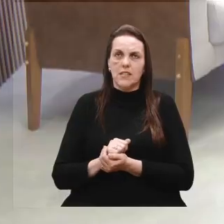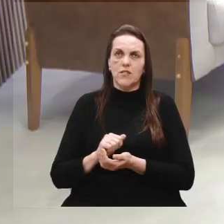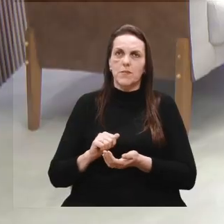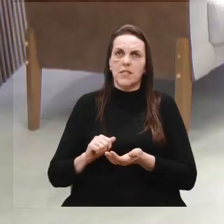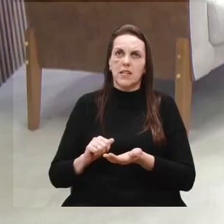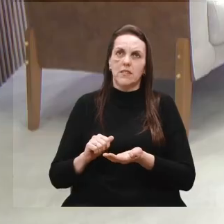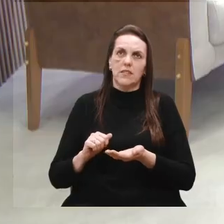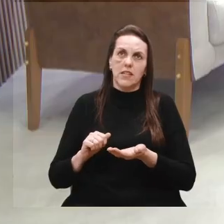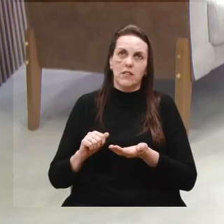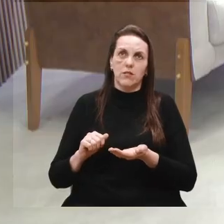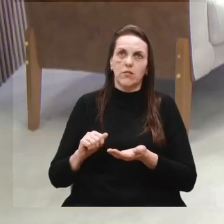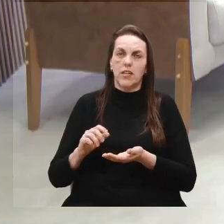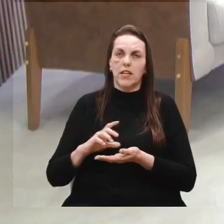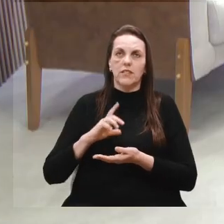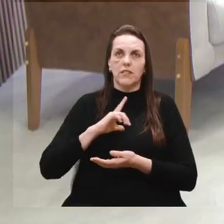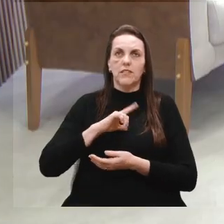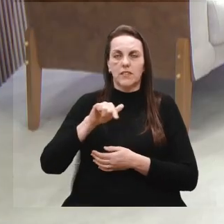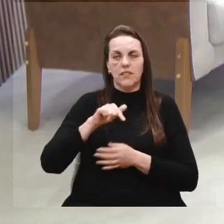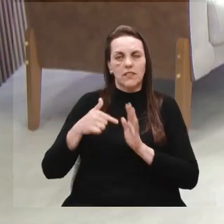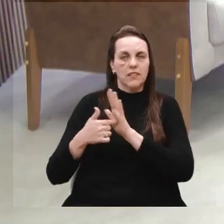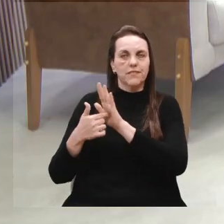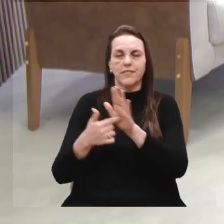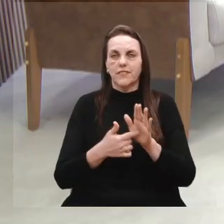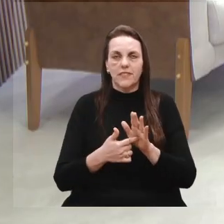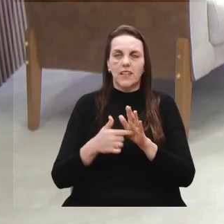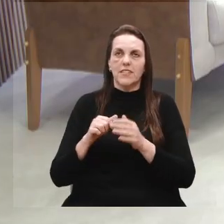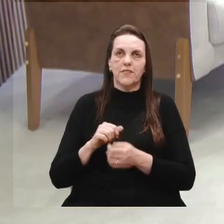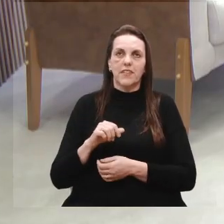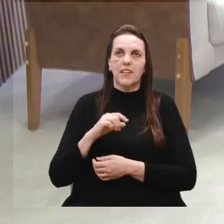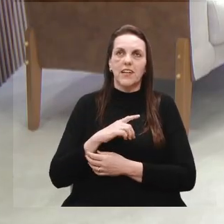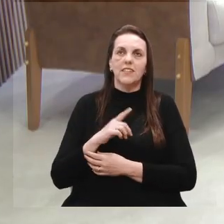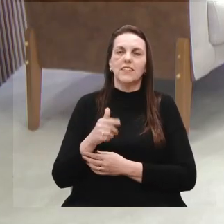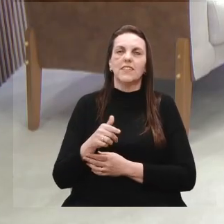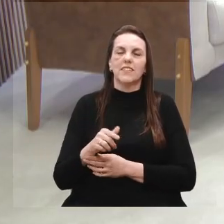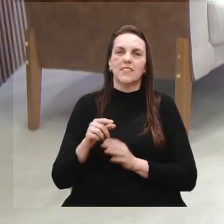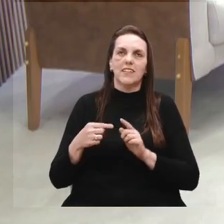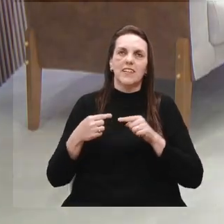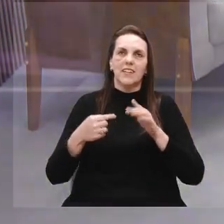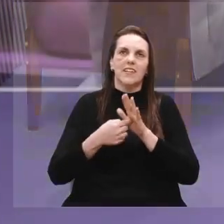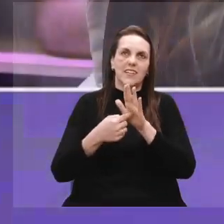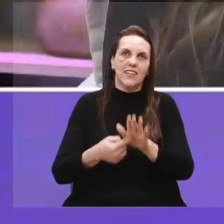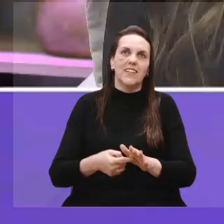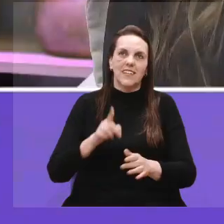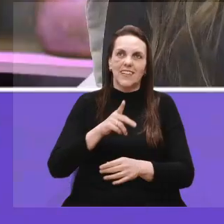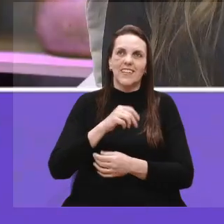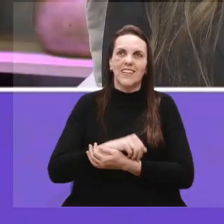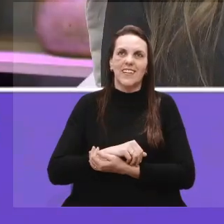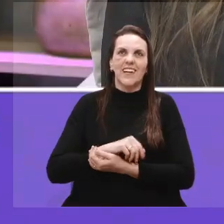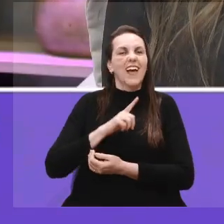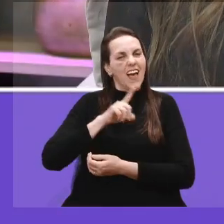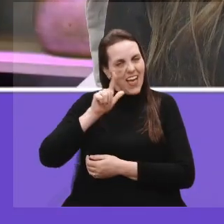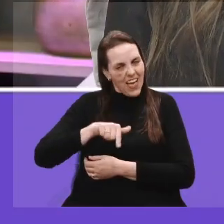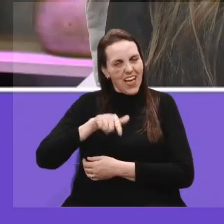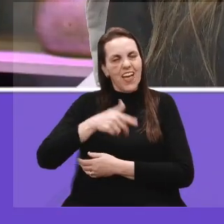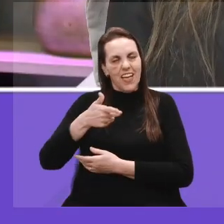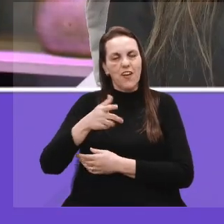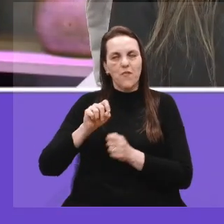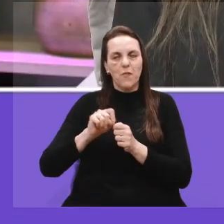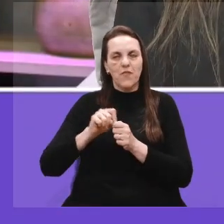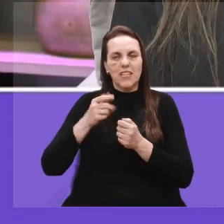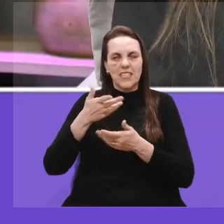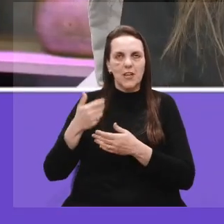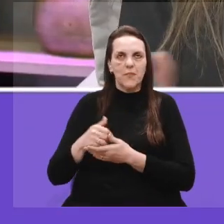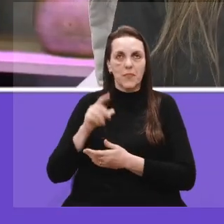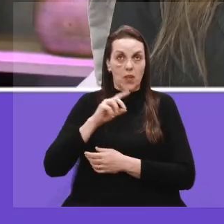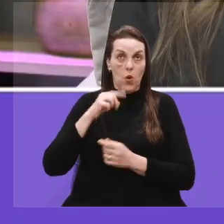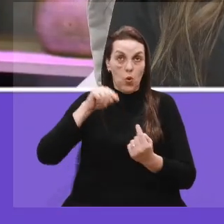dissertação vai ser apresentada dia 2 aqui na sala de E essa vai ser a formação. Isso, uma das formações que a gente faz. Uma das formações. A ideia é que a